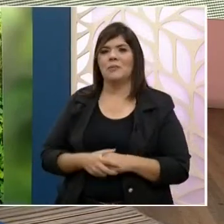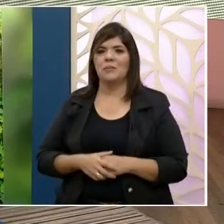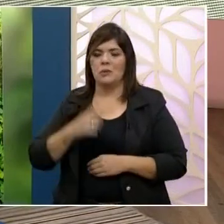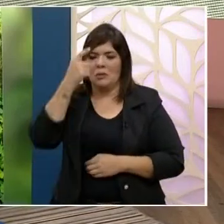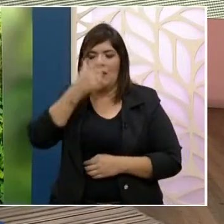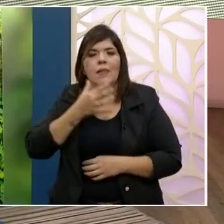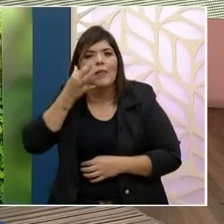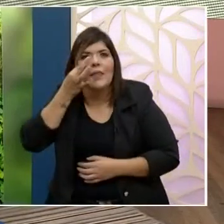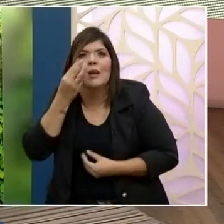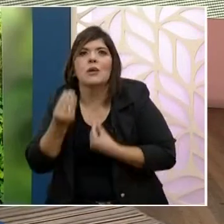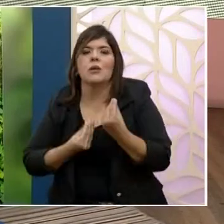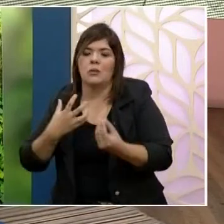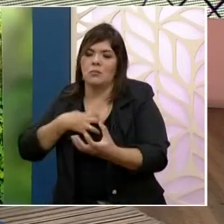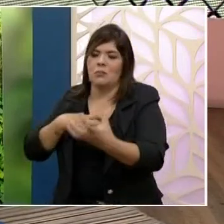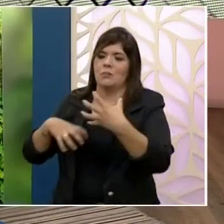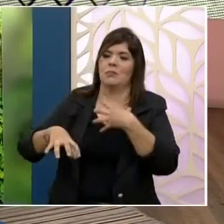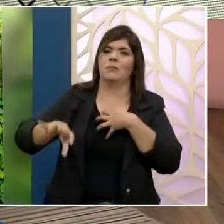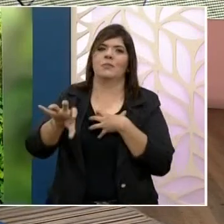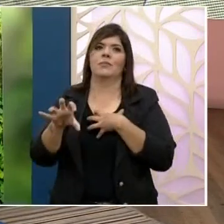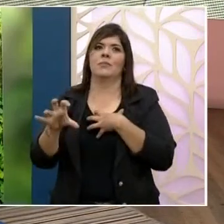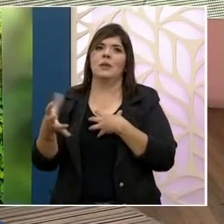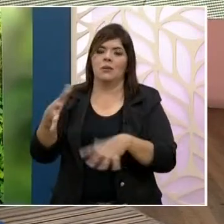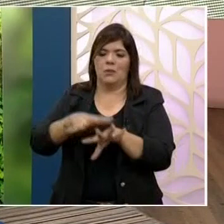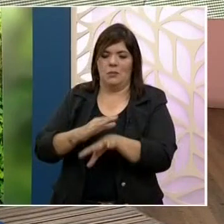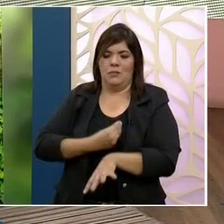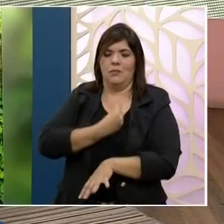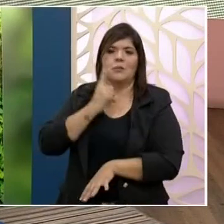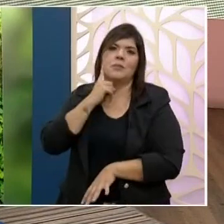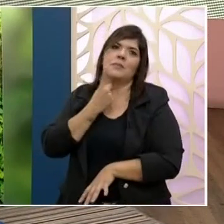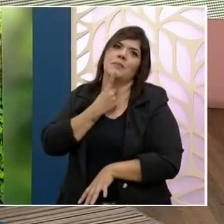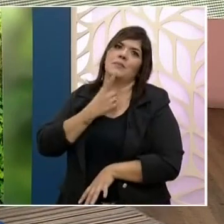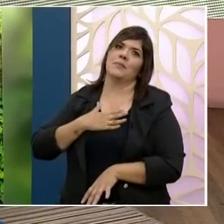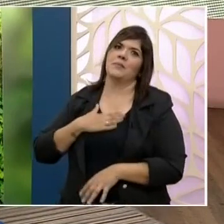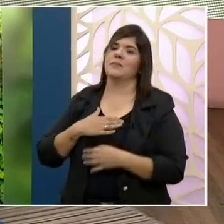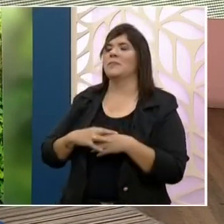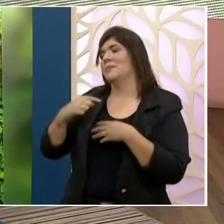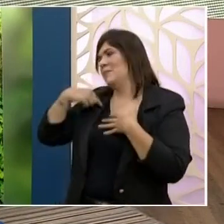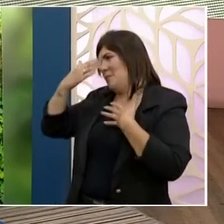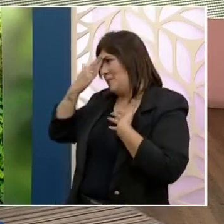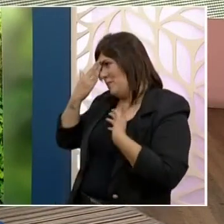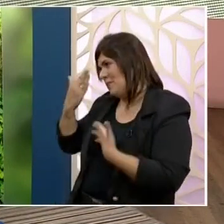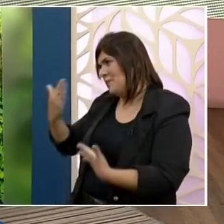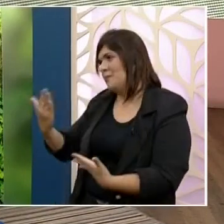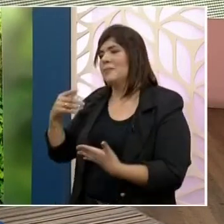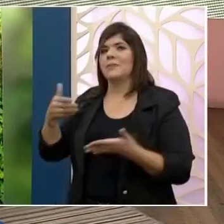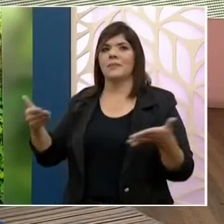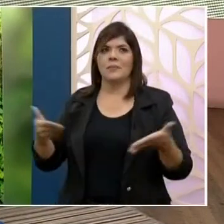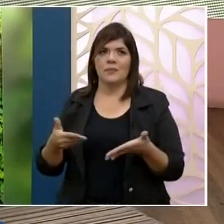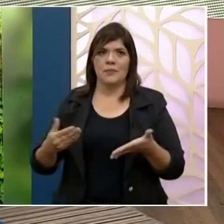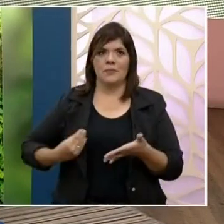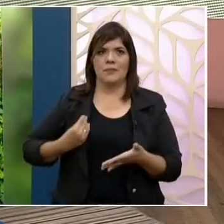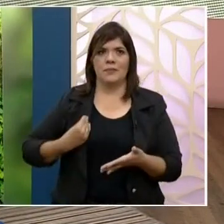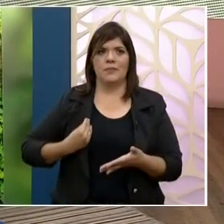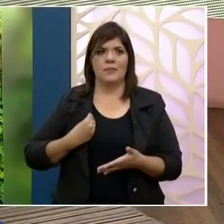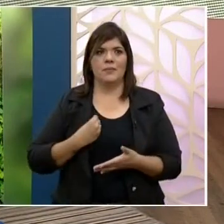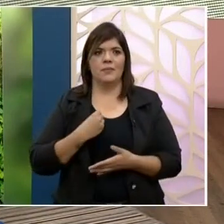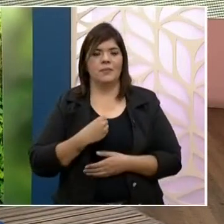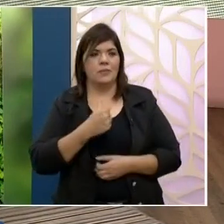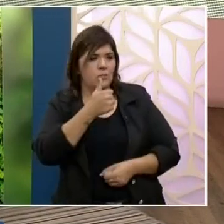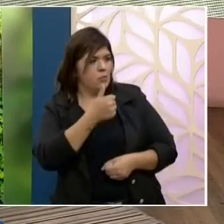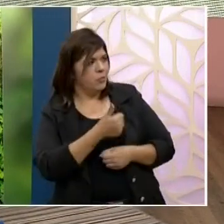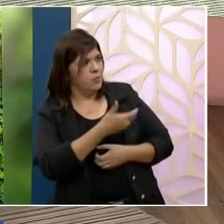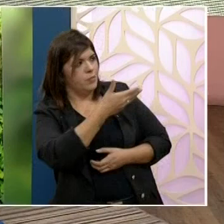humano para que a gente inclua melhor as pessoas na nossa vida e no nosso mundo, viu? Eu que agradeço de estar aqui com vocês hoje. Aí o chefe Léo,